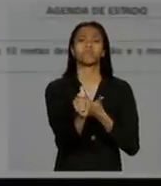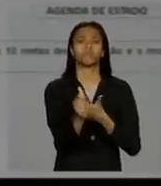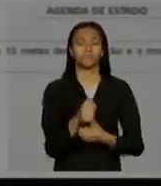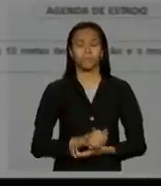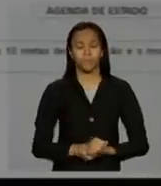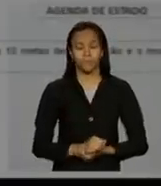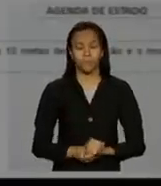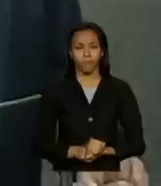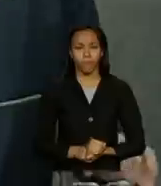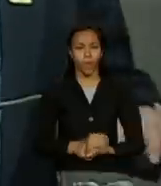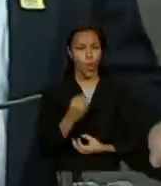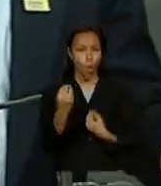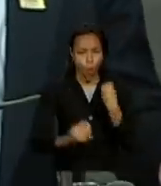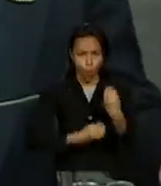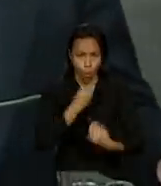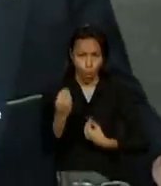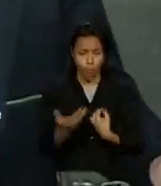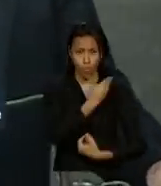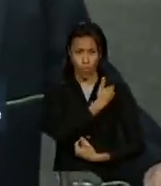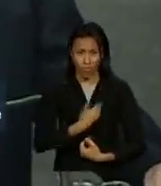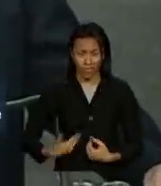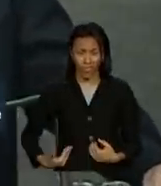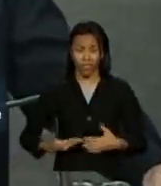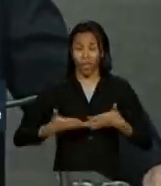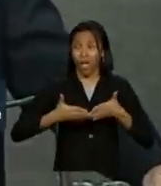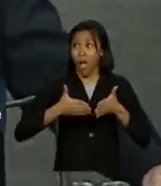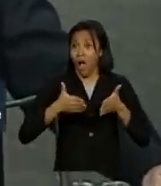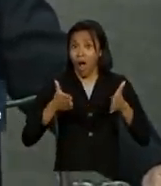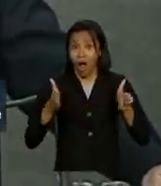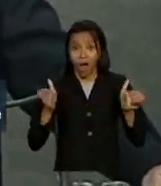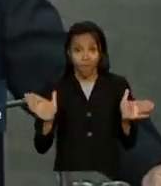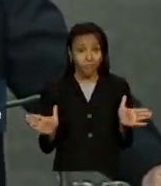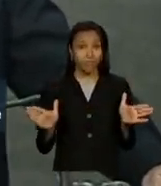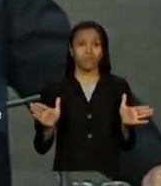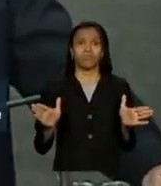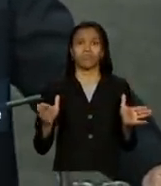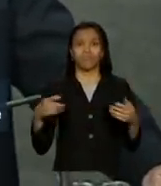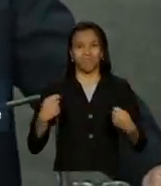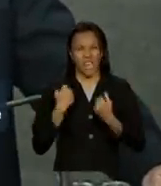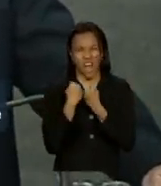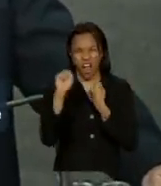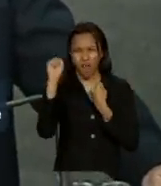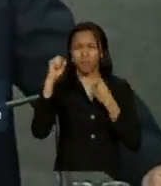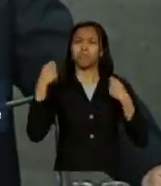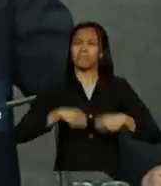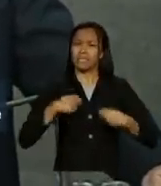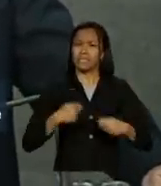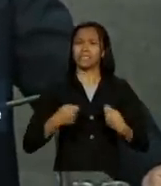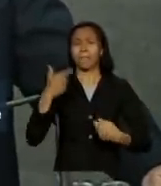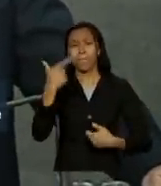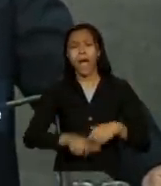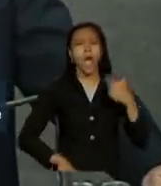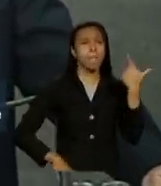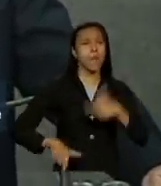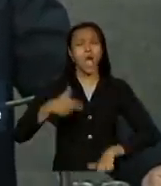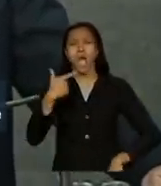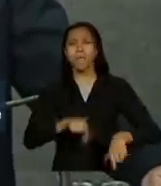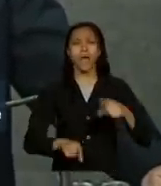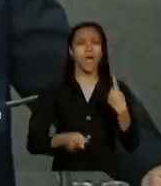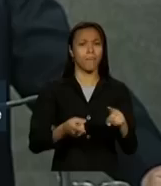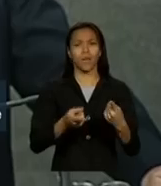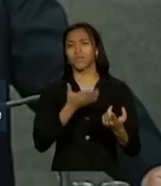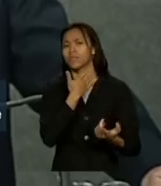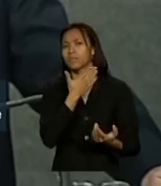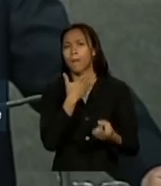eh como o governo é muito amplo muito grande né é preciso priso debater e analisar mais ainda para se ter Claras